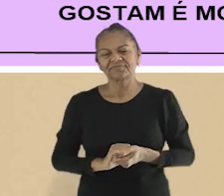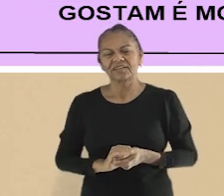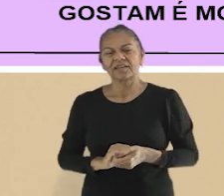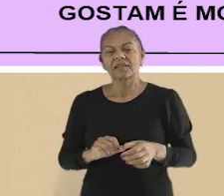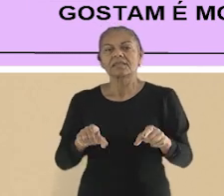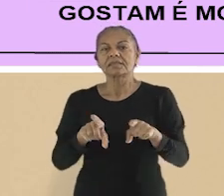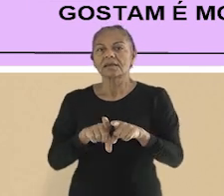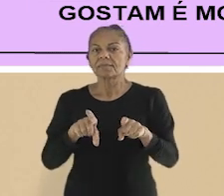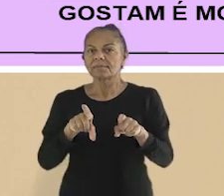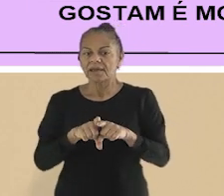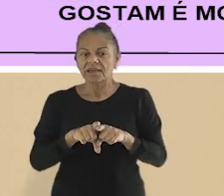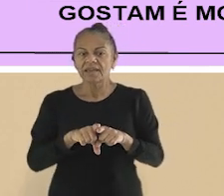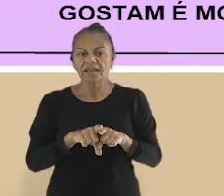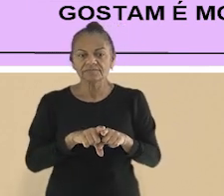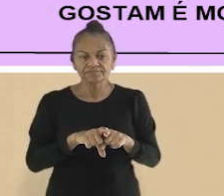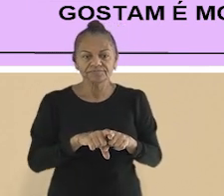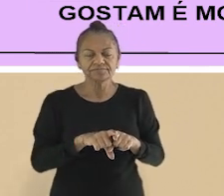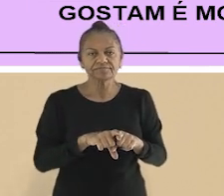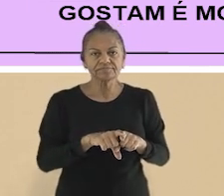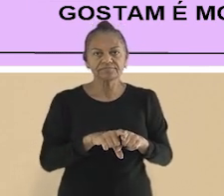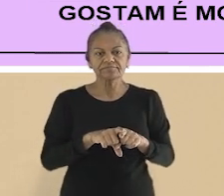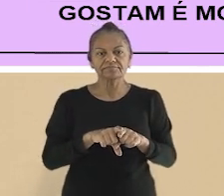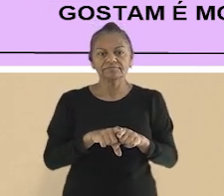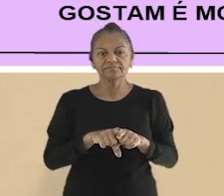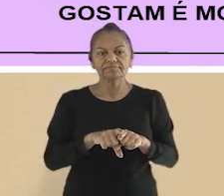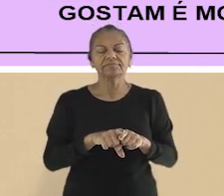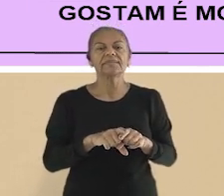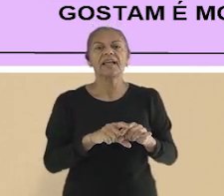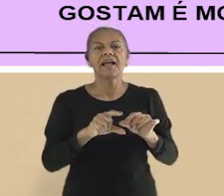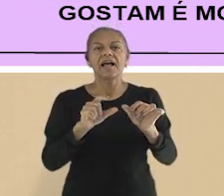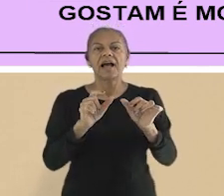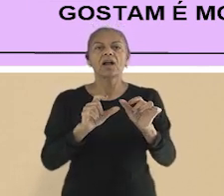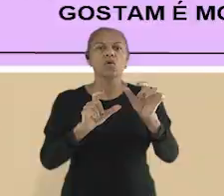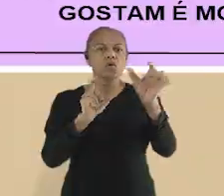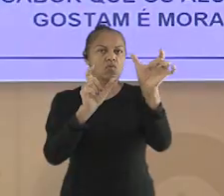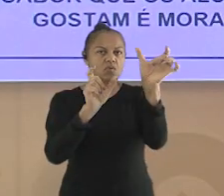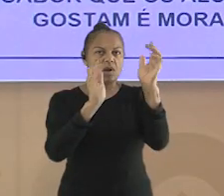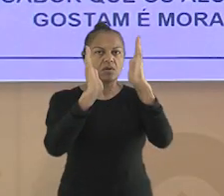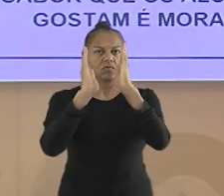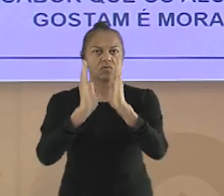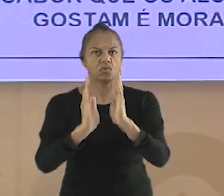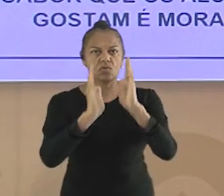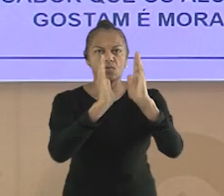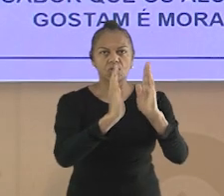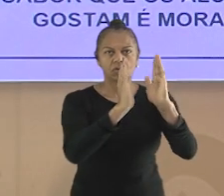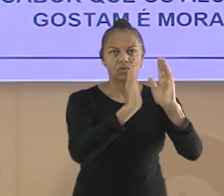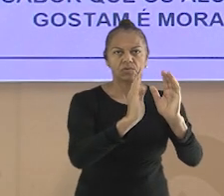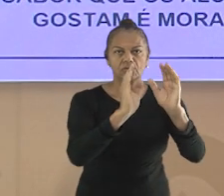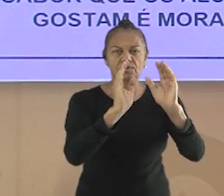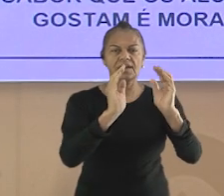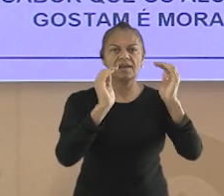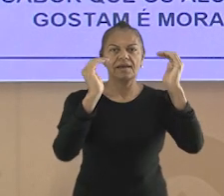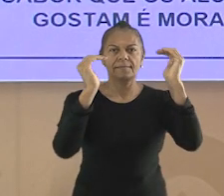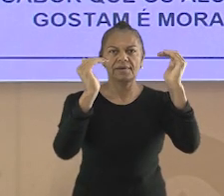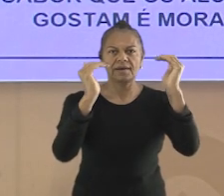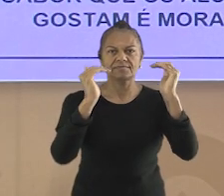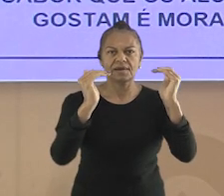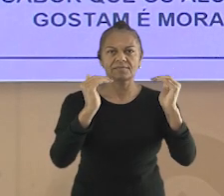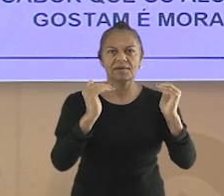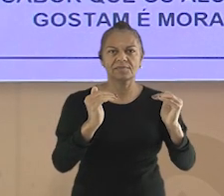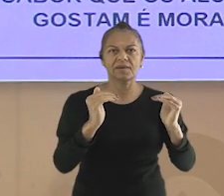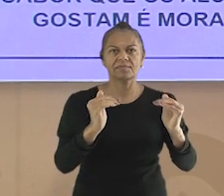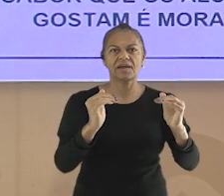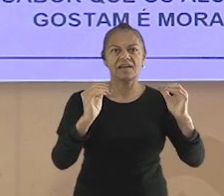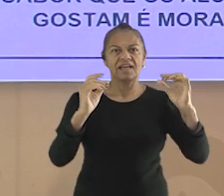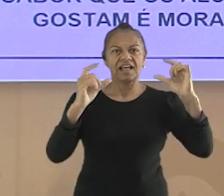colunas. E chamamos a junção da linha e da coluna de célula. As tabelas, elas podem ter quantas linhas